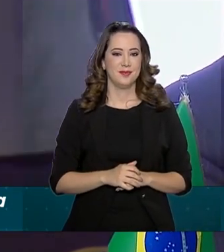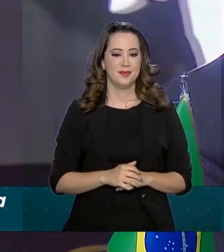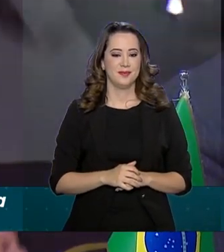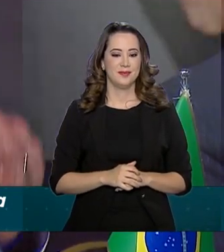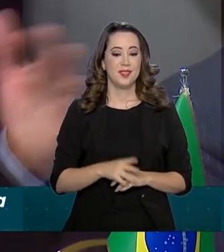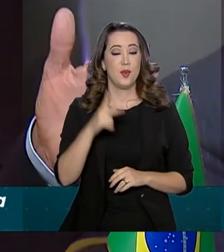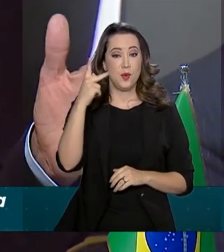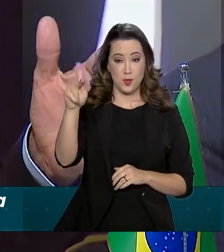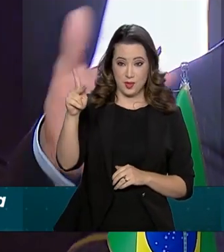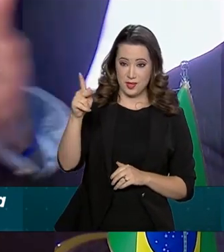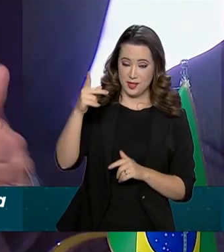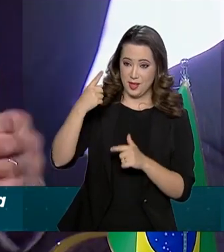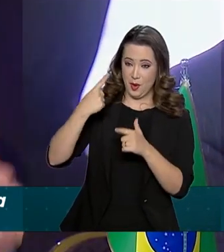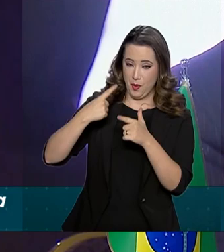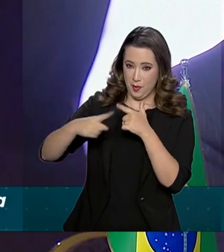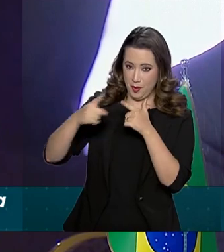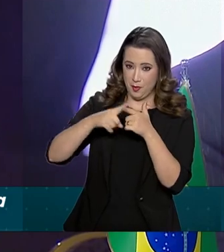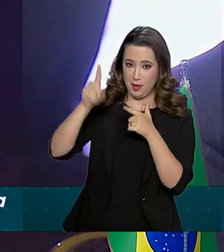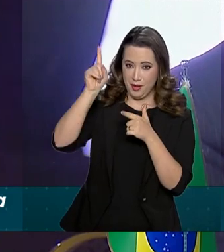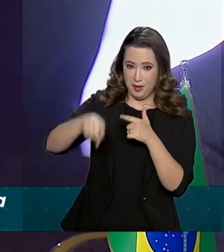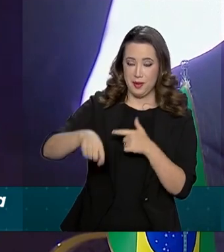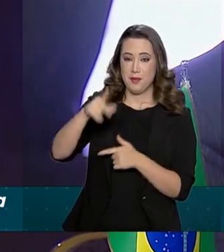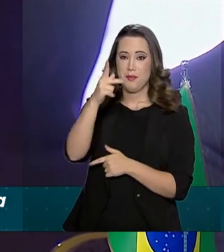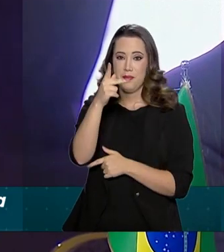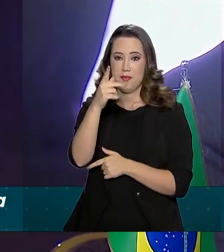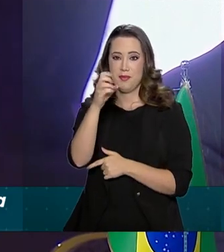O seu problema é com o Peru, não é com o Brasil, não.